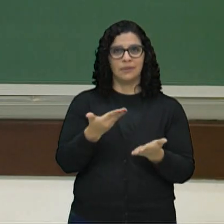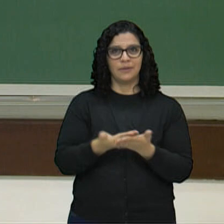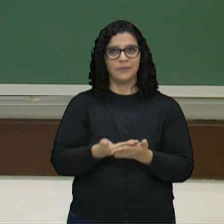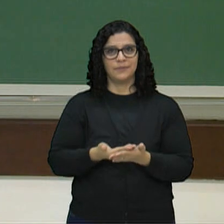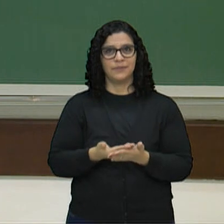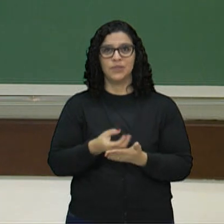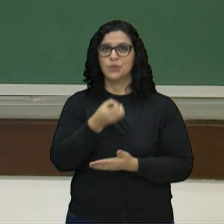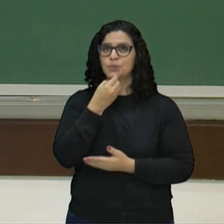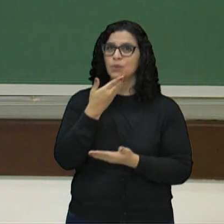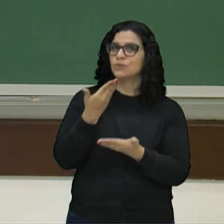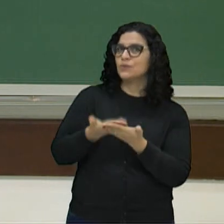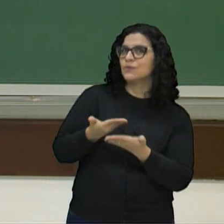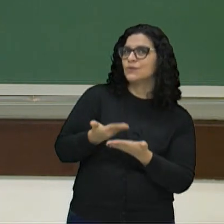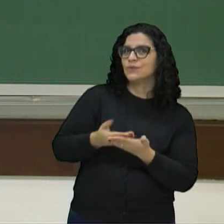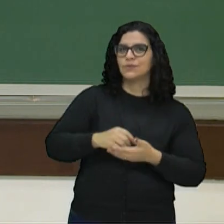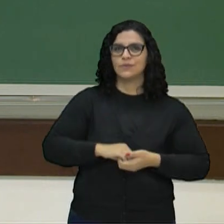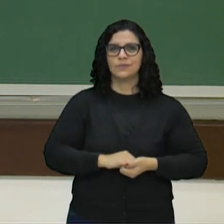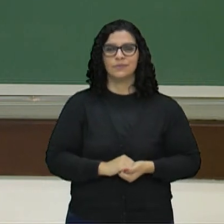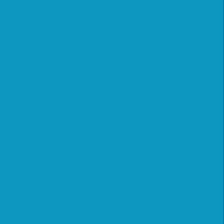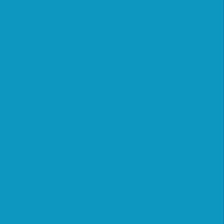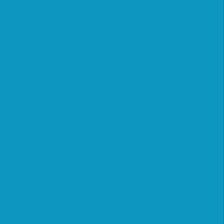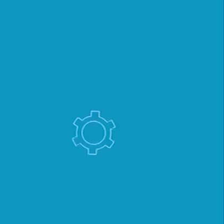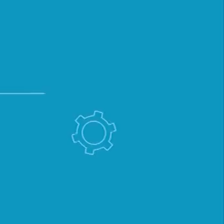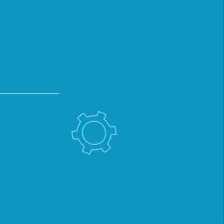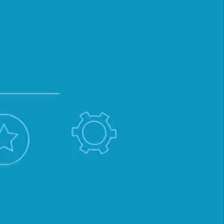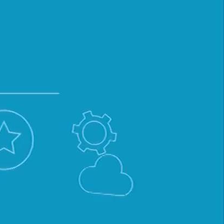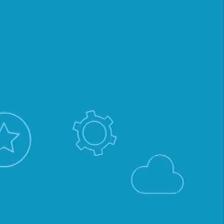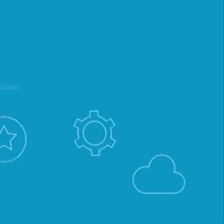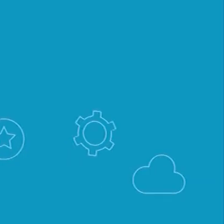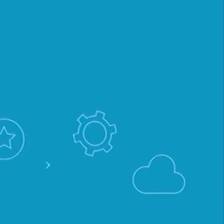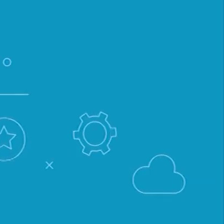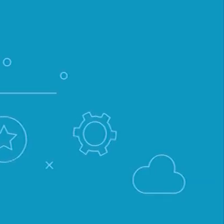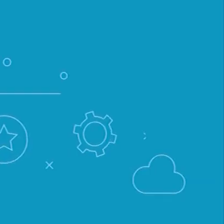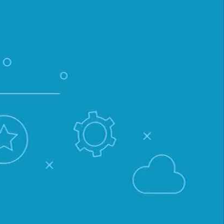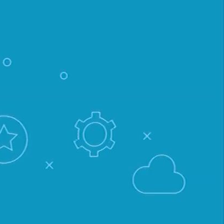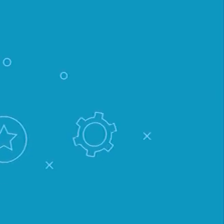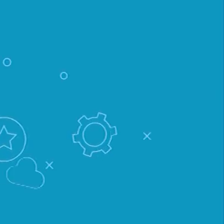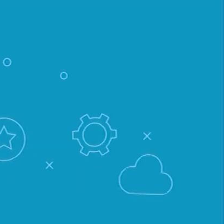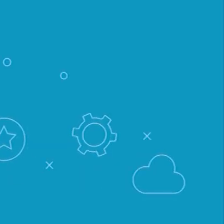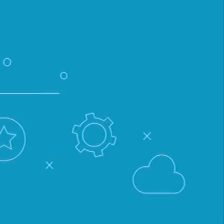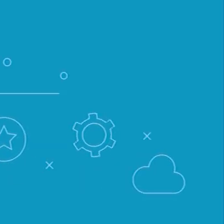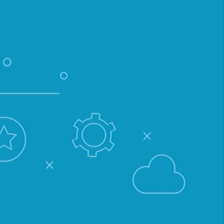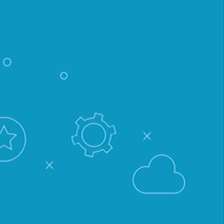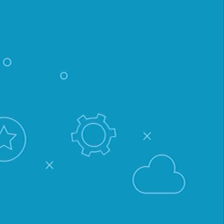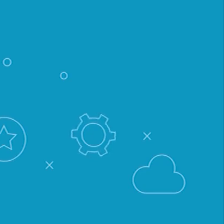aula. Tenham bons estudos.